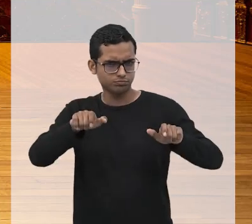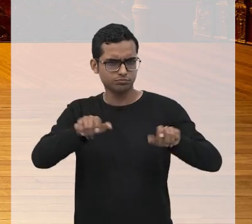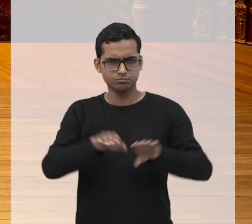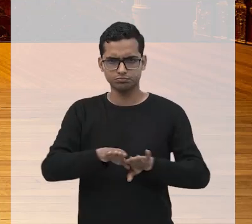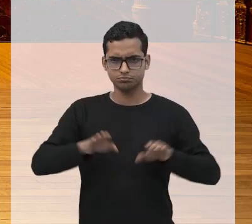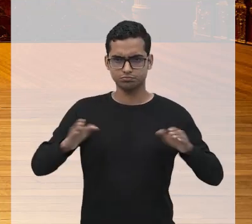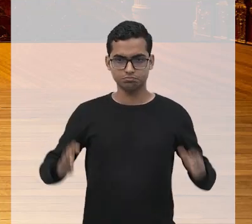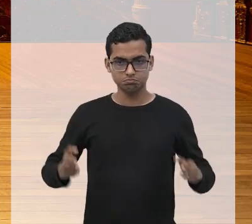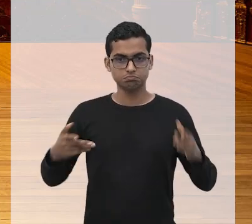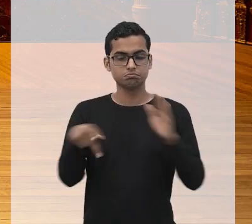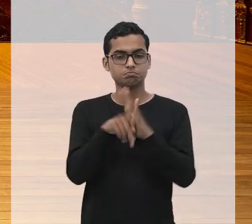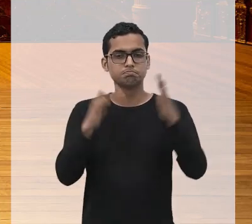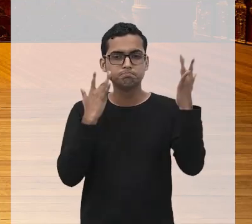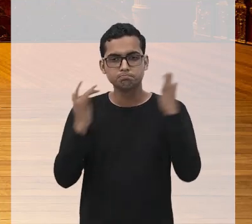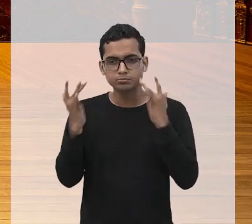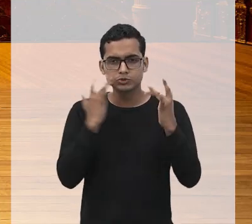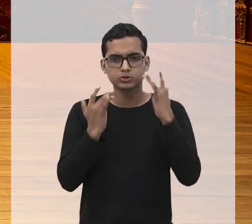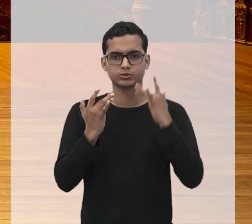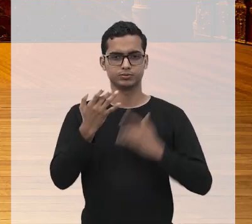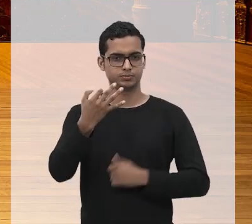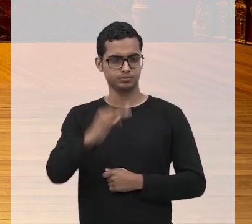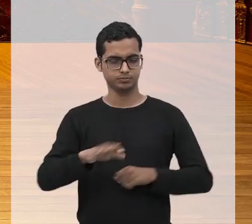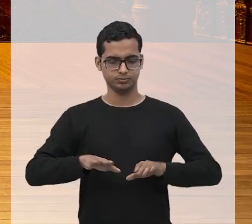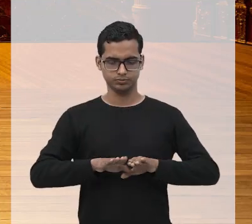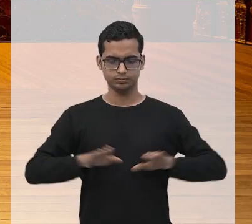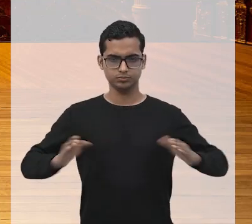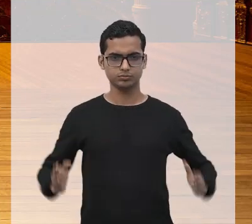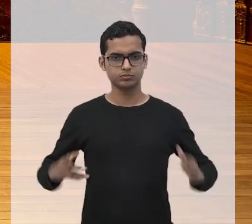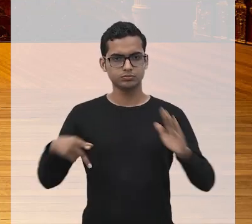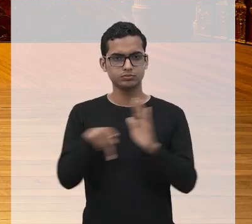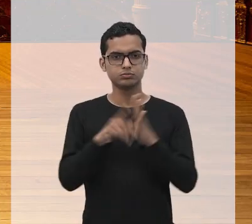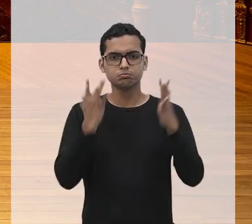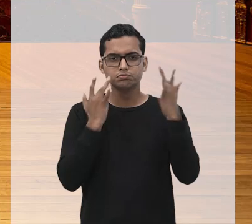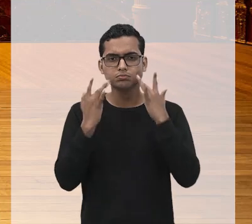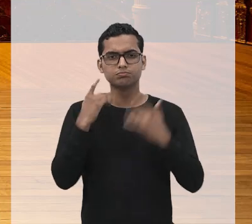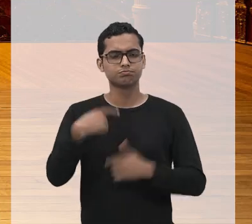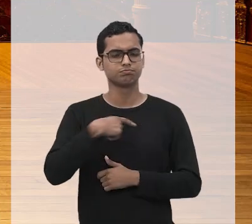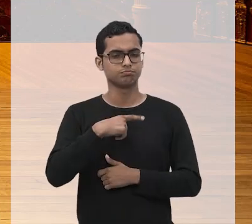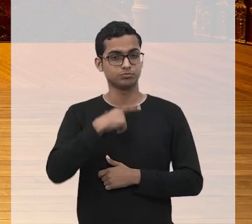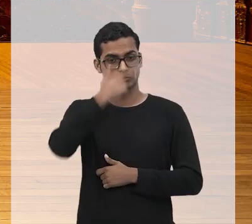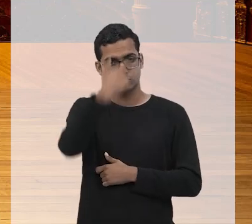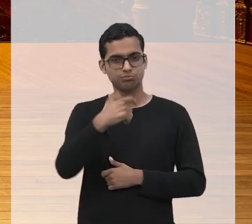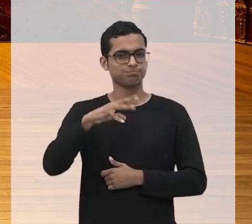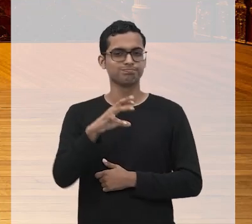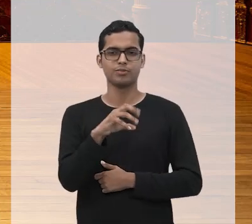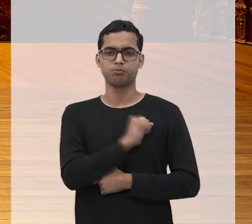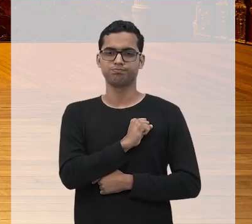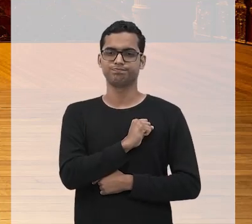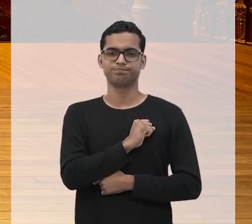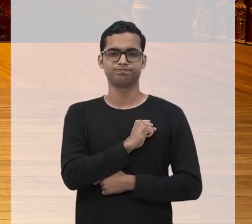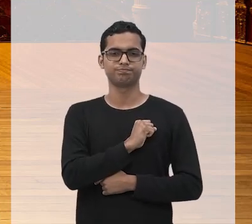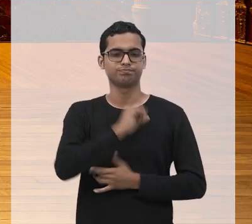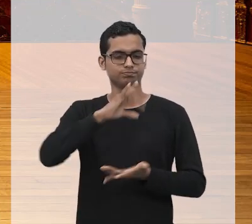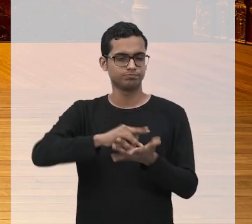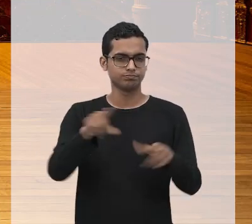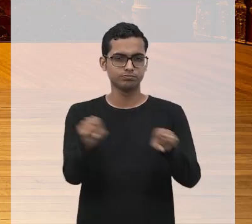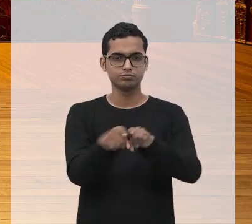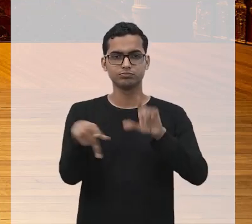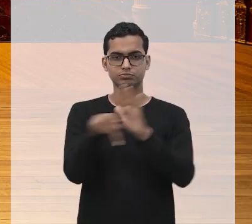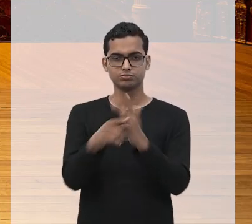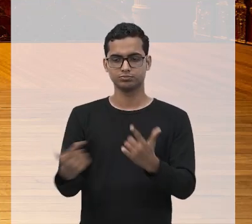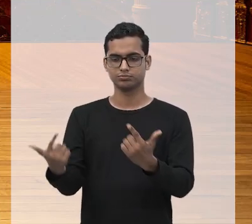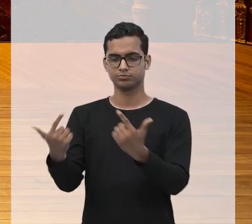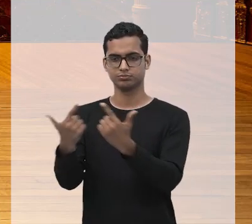num palco de um teatro, que é um teatro que eu particularmente gosto demais, que é o nosso Teatro Amazonas.